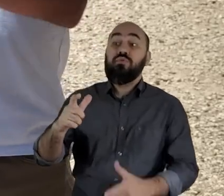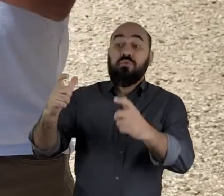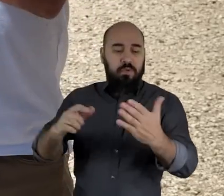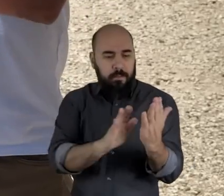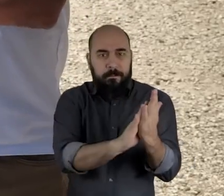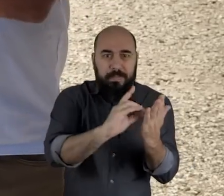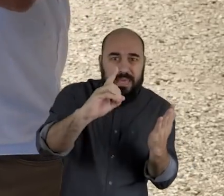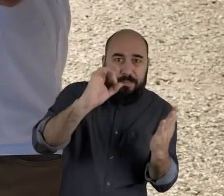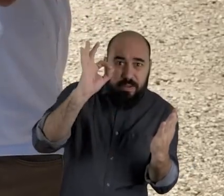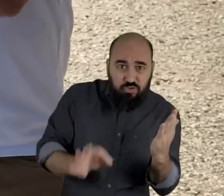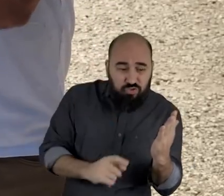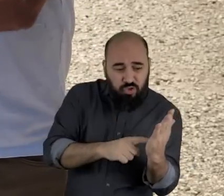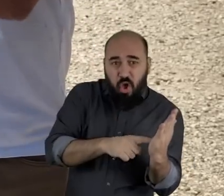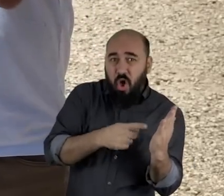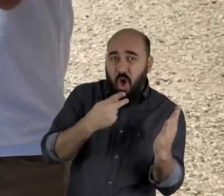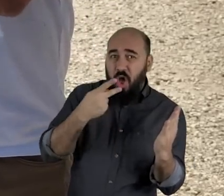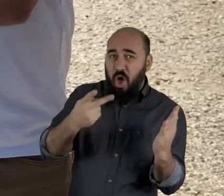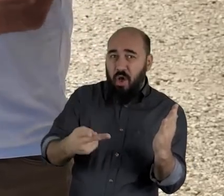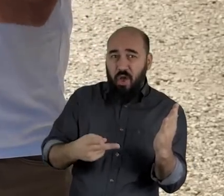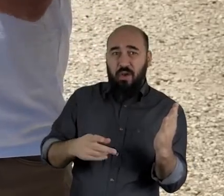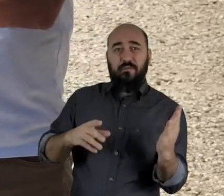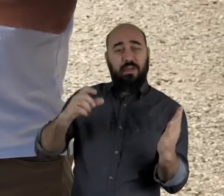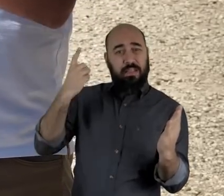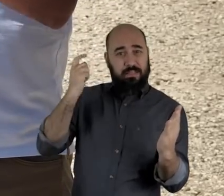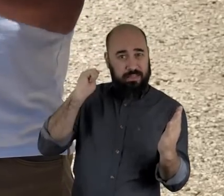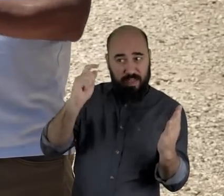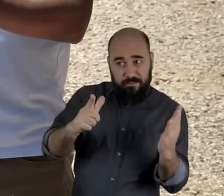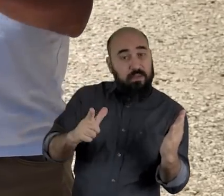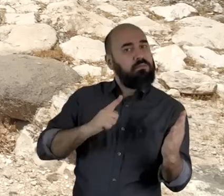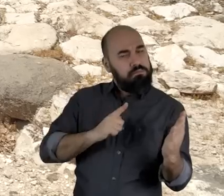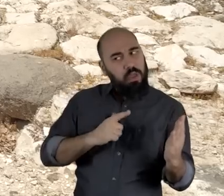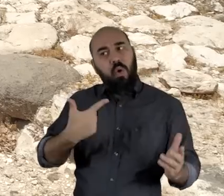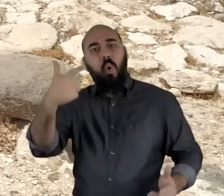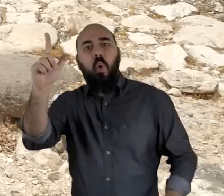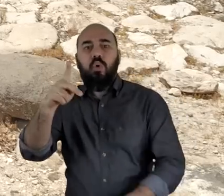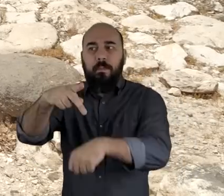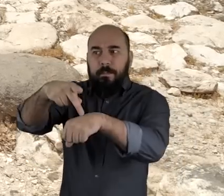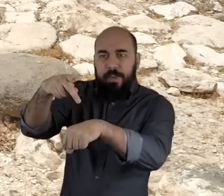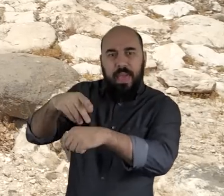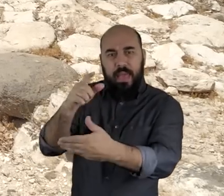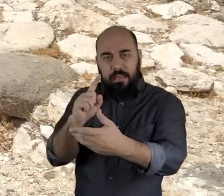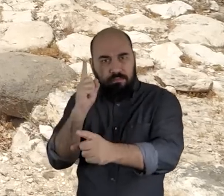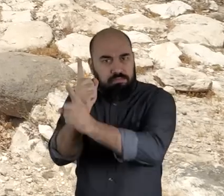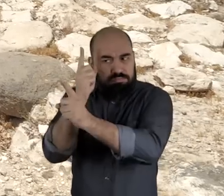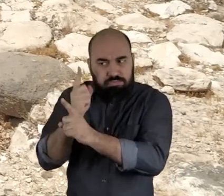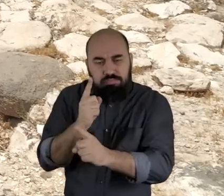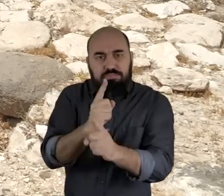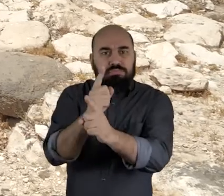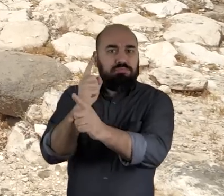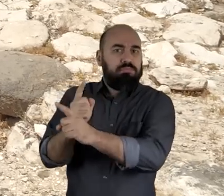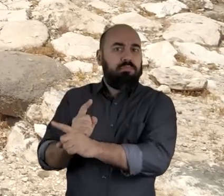comprovam a existência de Davi do ponto de vista arqueológico. Mas os minimalistas, mesmo com essas